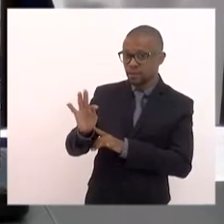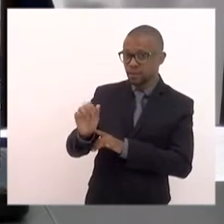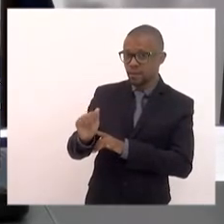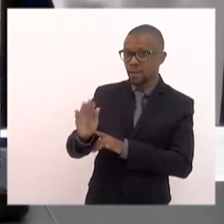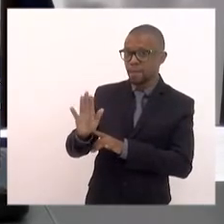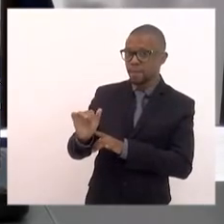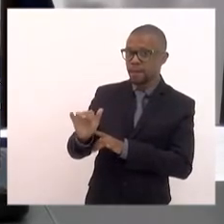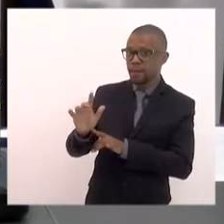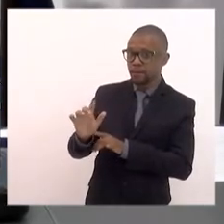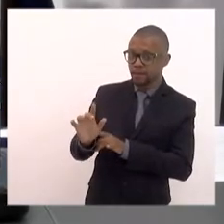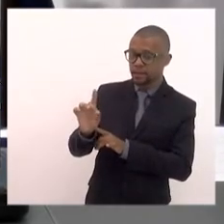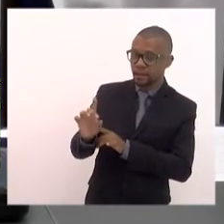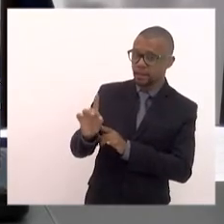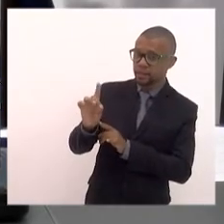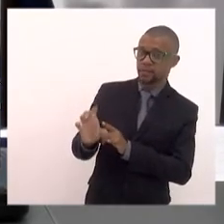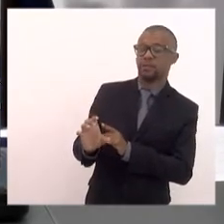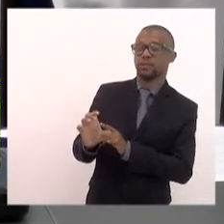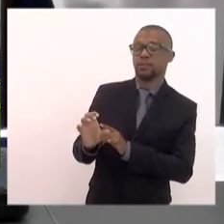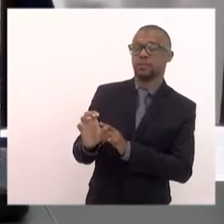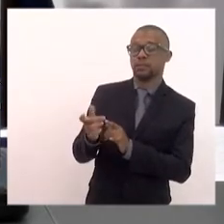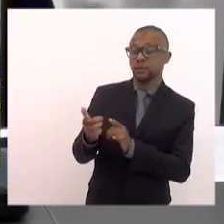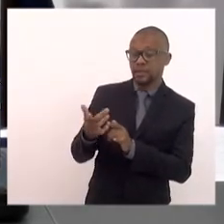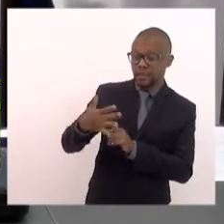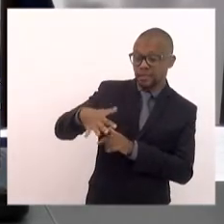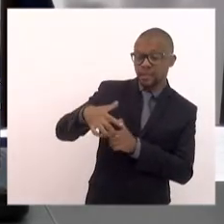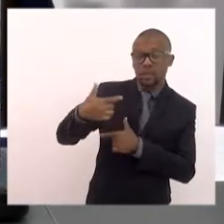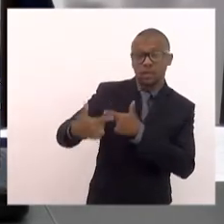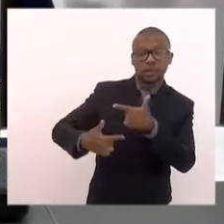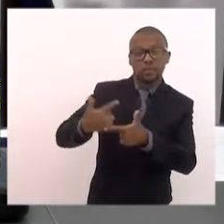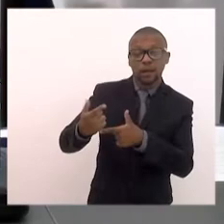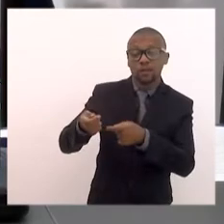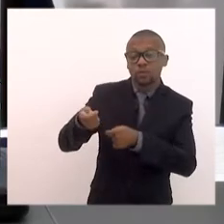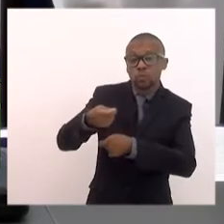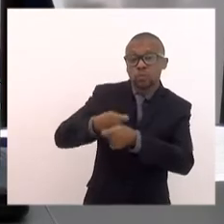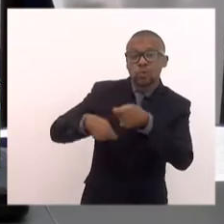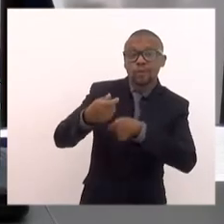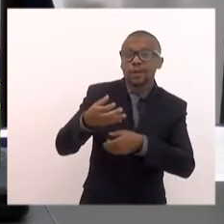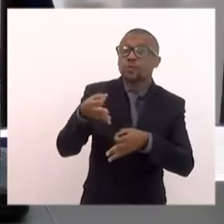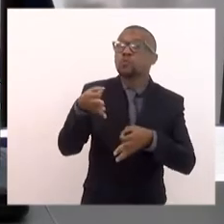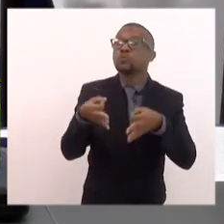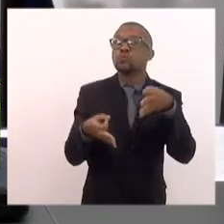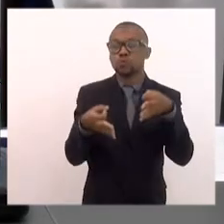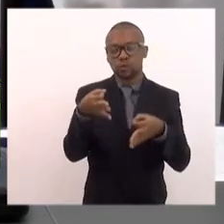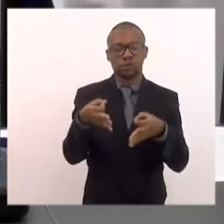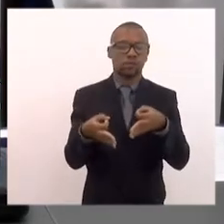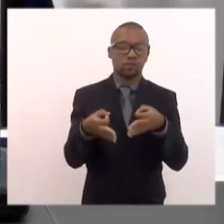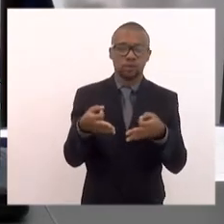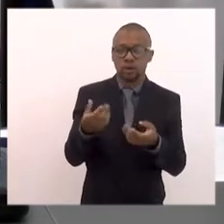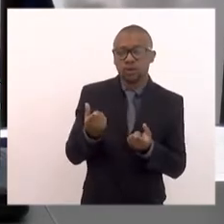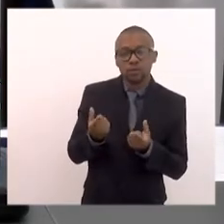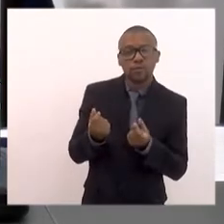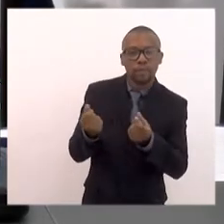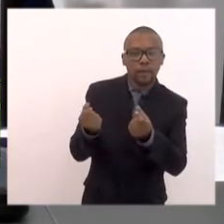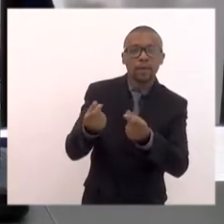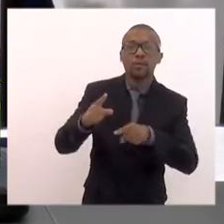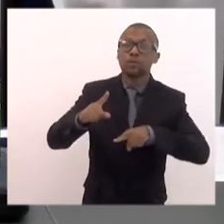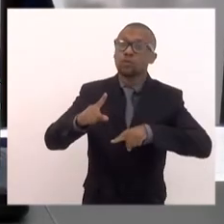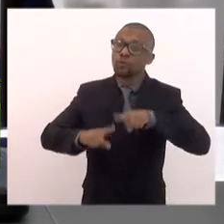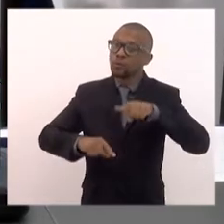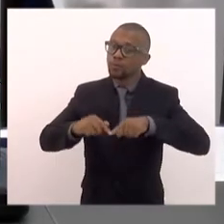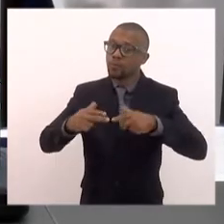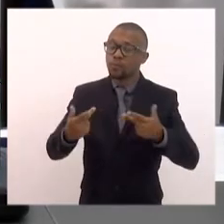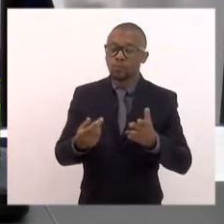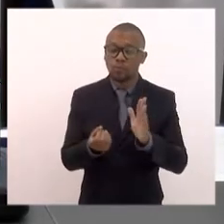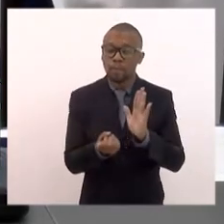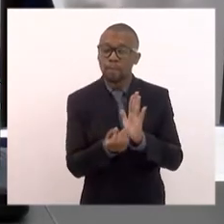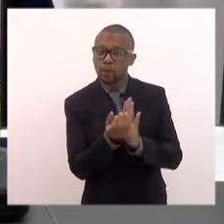que se pratica a lógica do comércio justo, do preço justo, ou seja, o preço dos produtos produzidos no